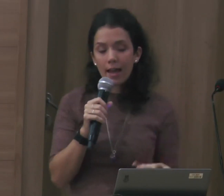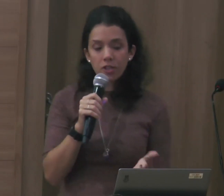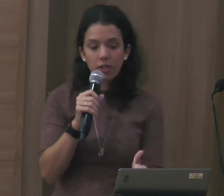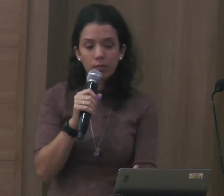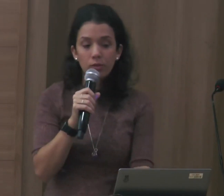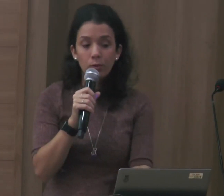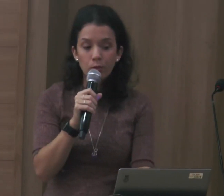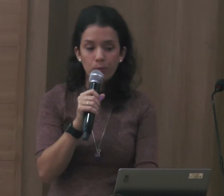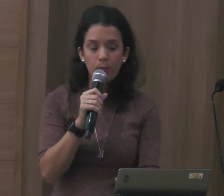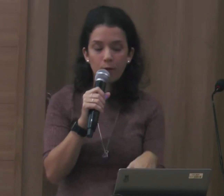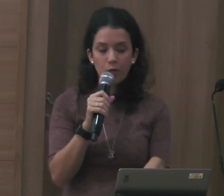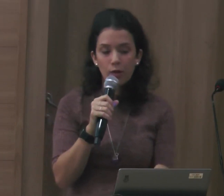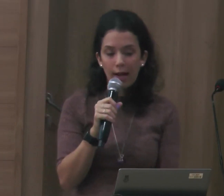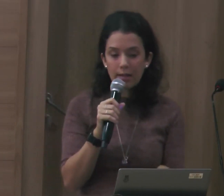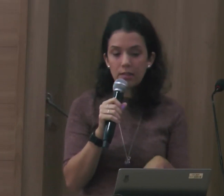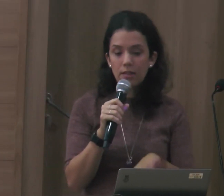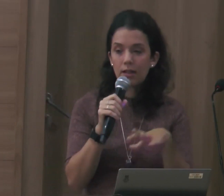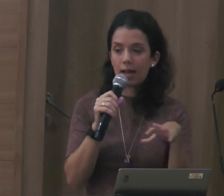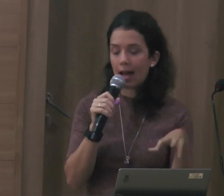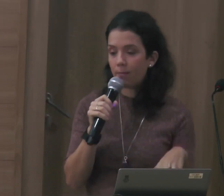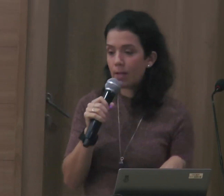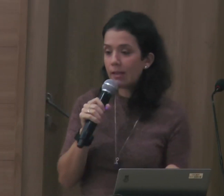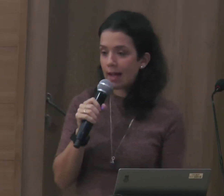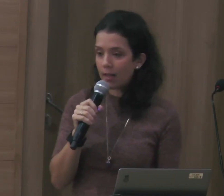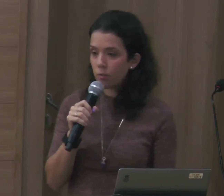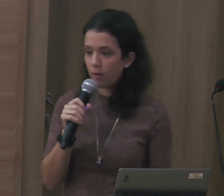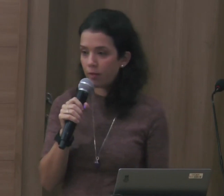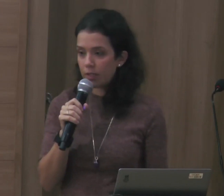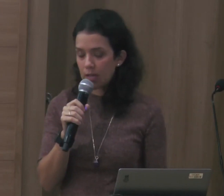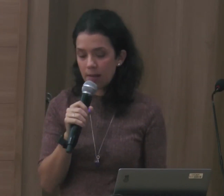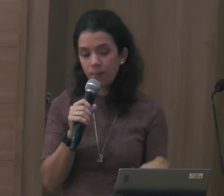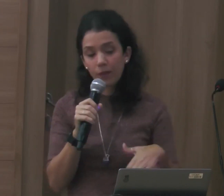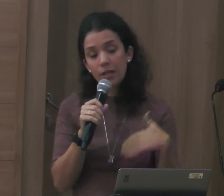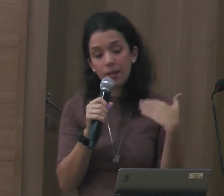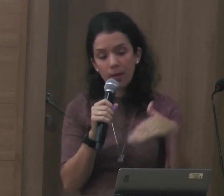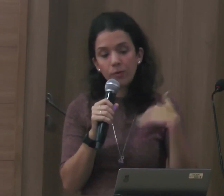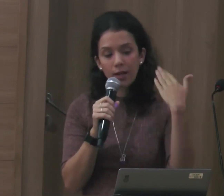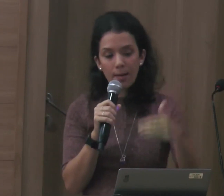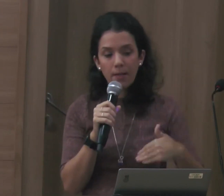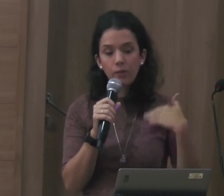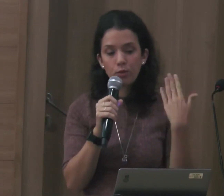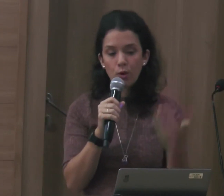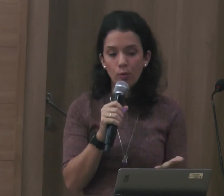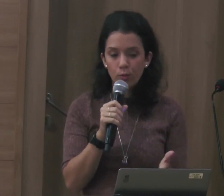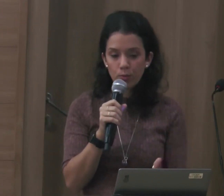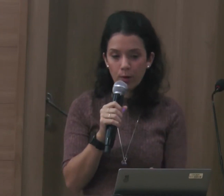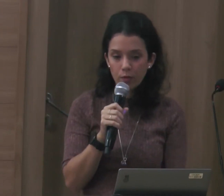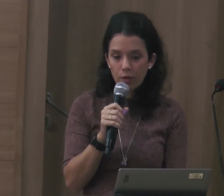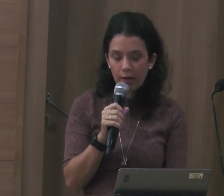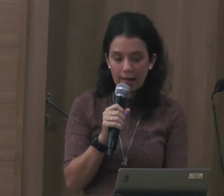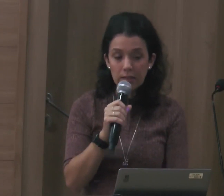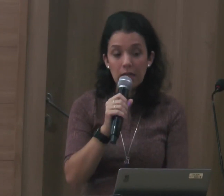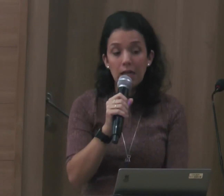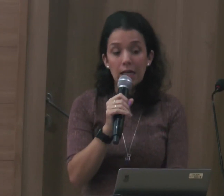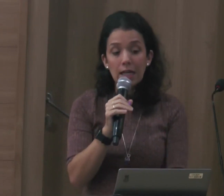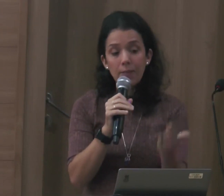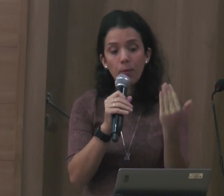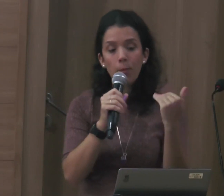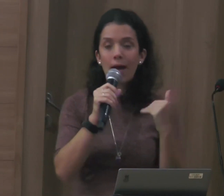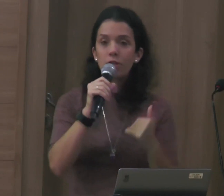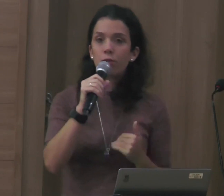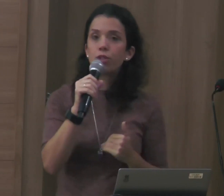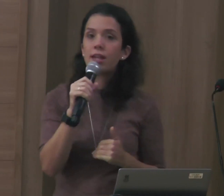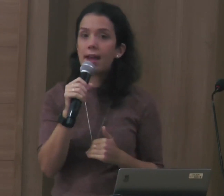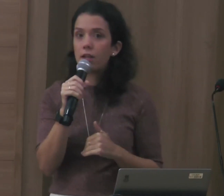e a questão dos profissionais habilitados para fazer e também o treinamento de outros profissionais. E